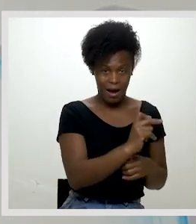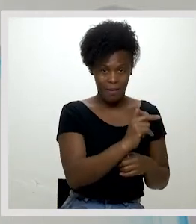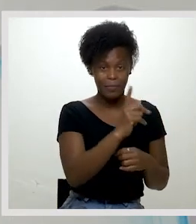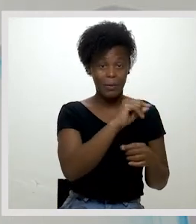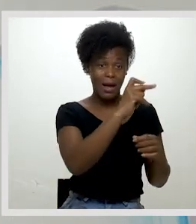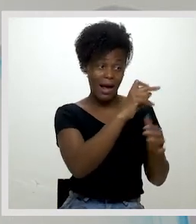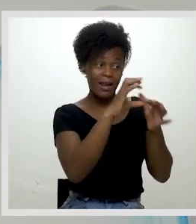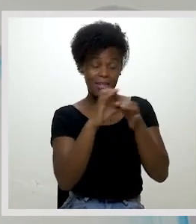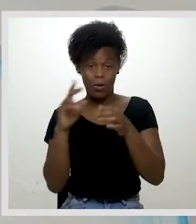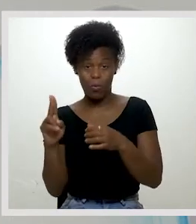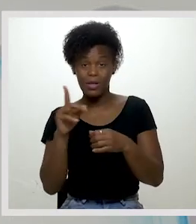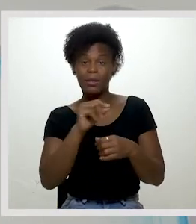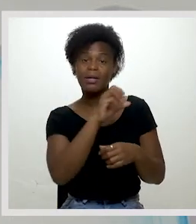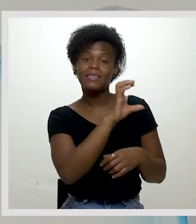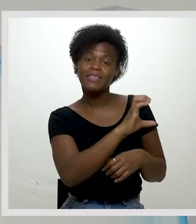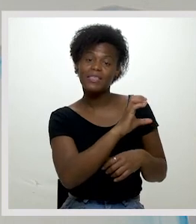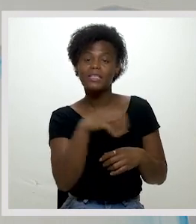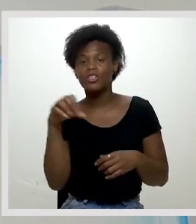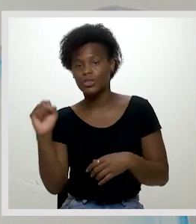entre citosina e guanina,